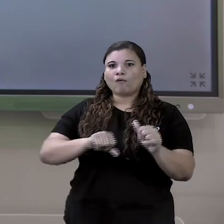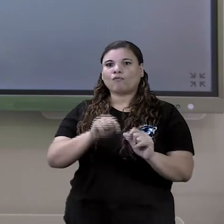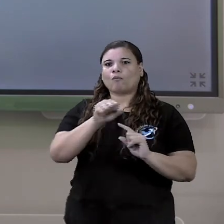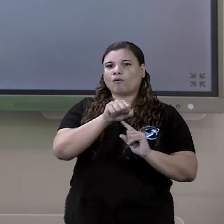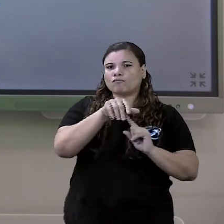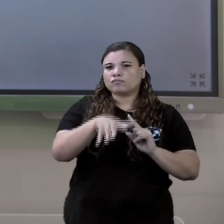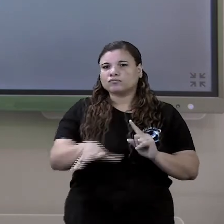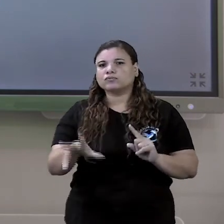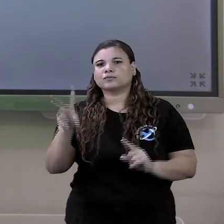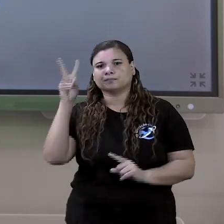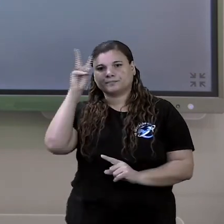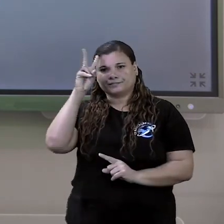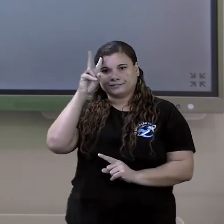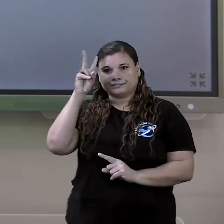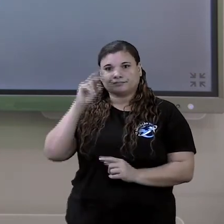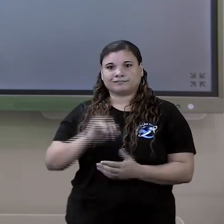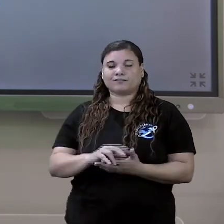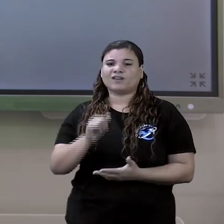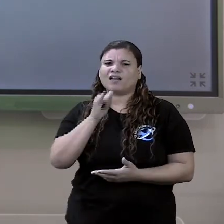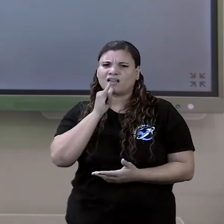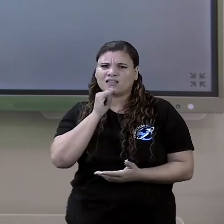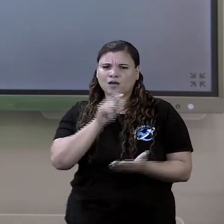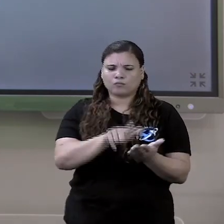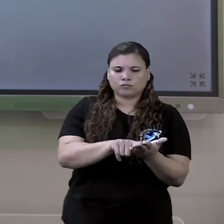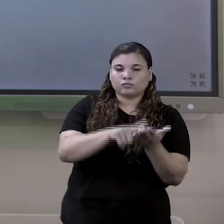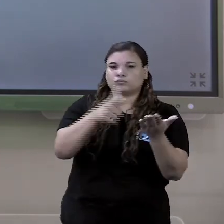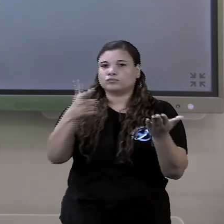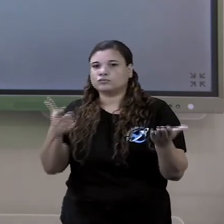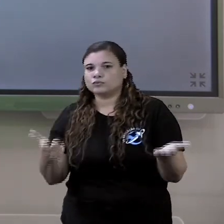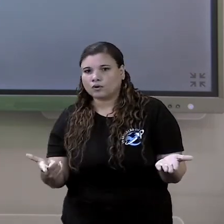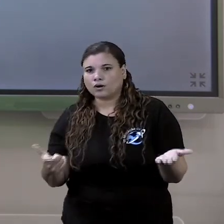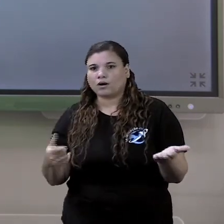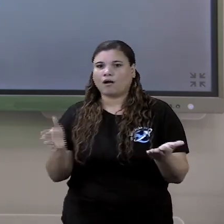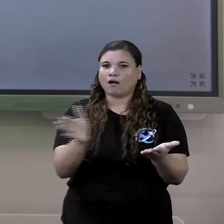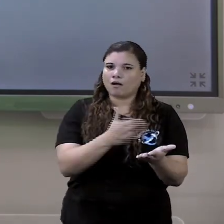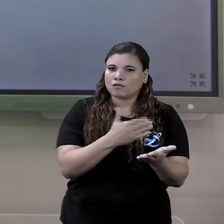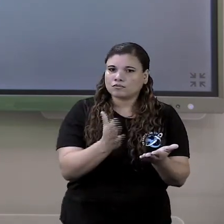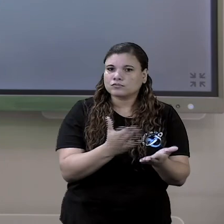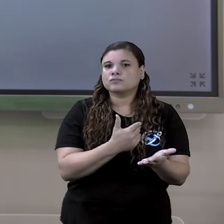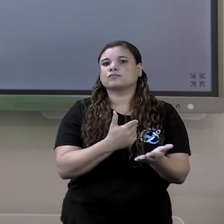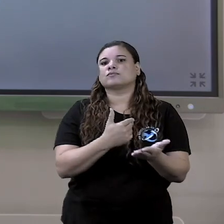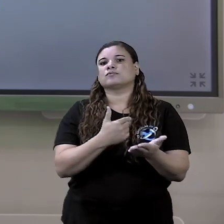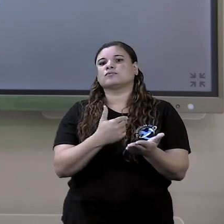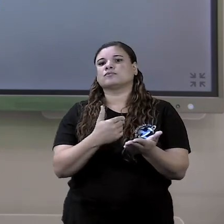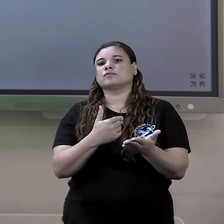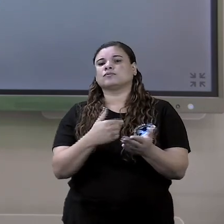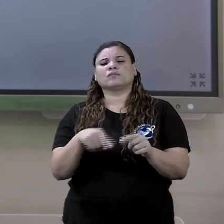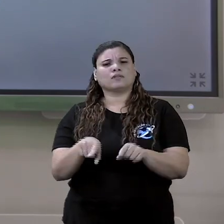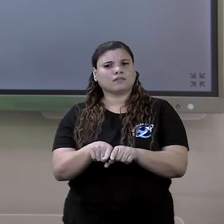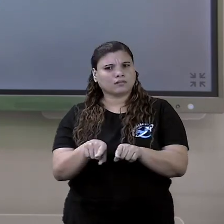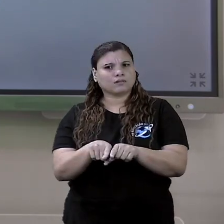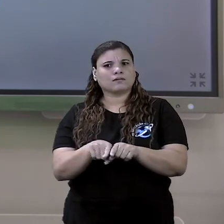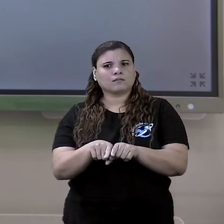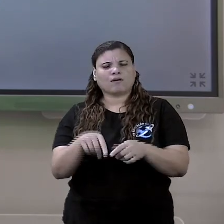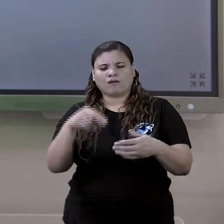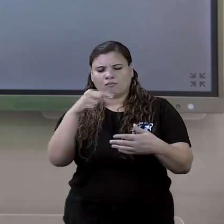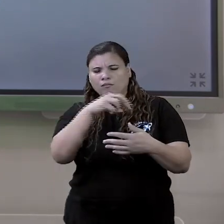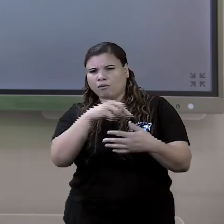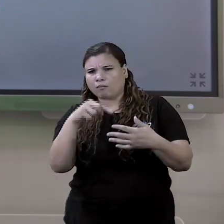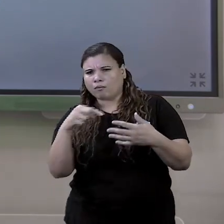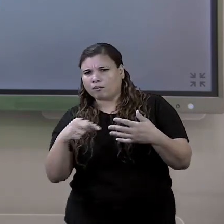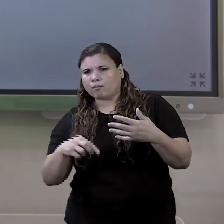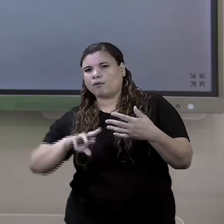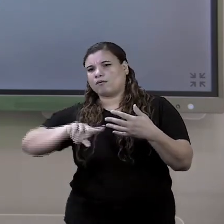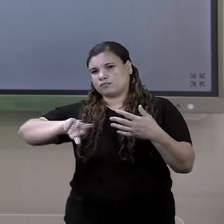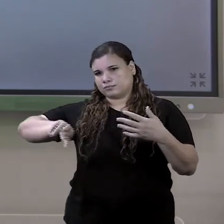falar, jornais, revistas, cartas e também os diários. As fontes orais, por sua